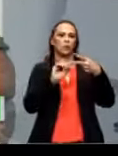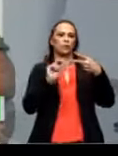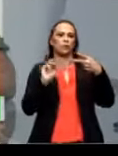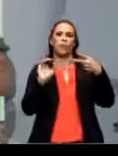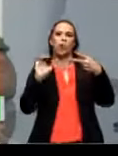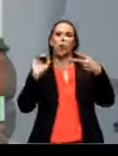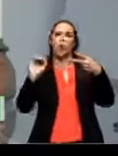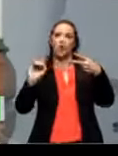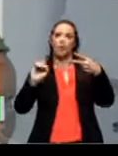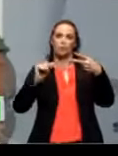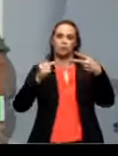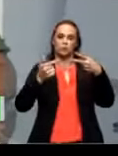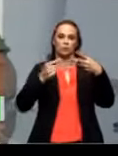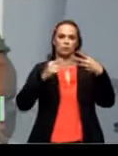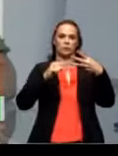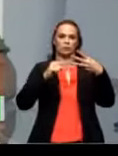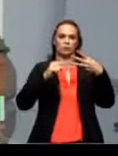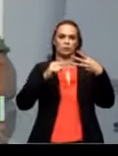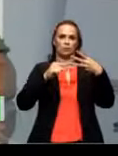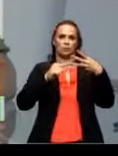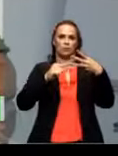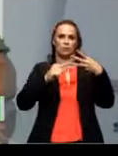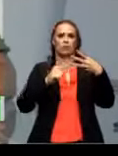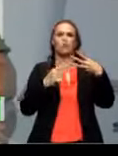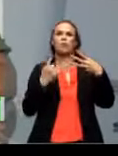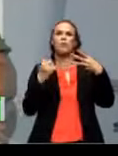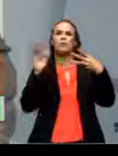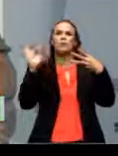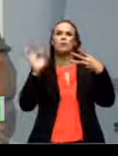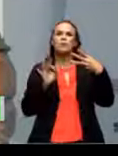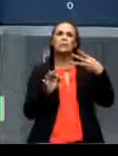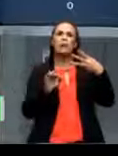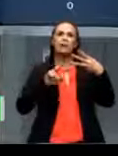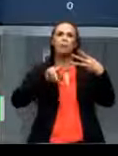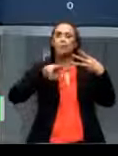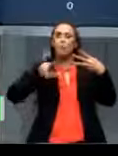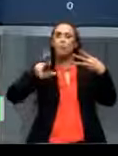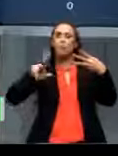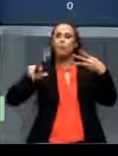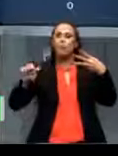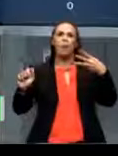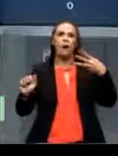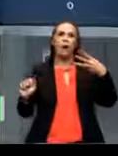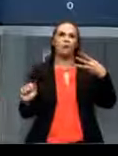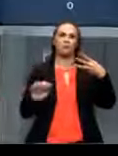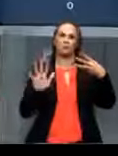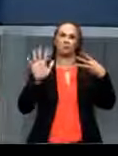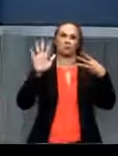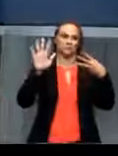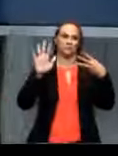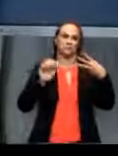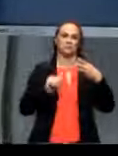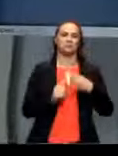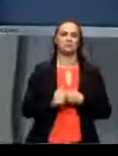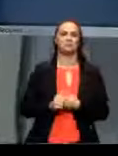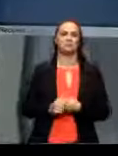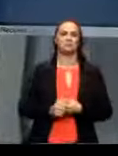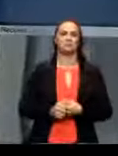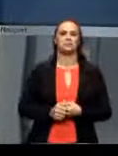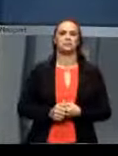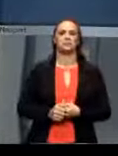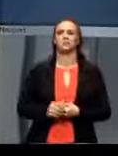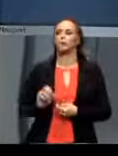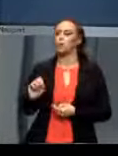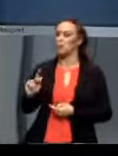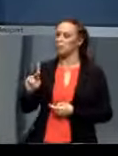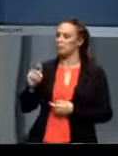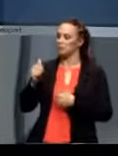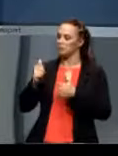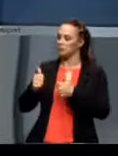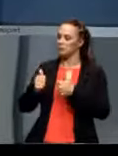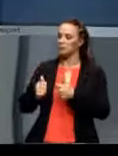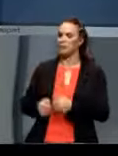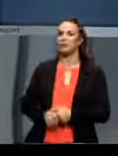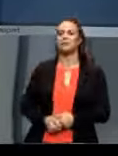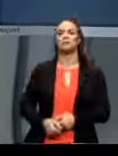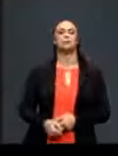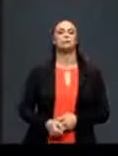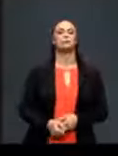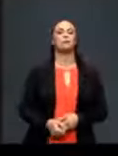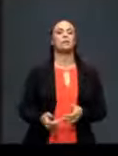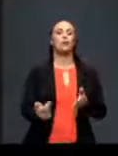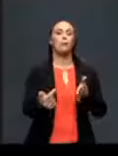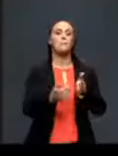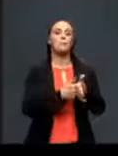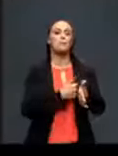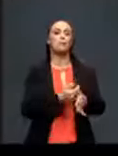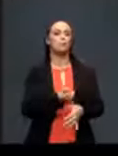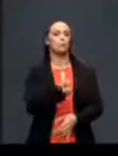a mistura de todos os outros gases. Ok. Vamos lá? 2º ano, o que diz